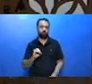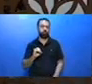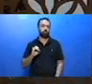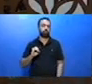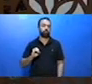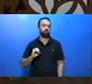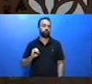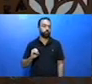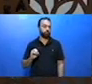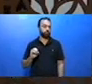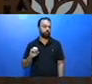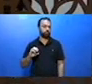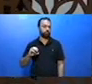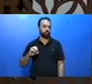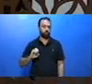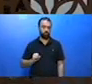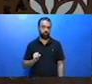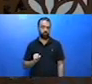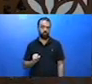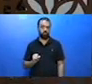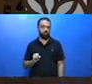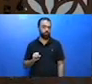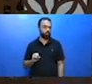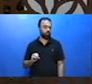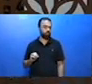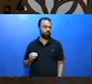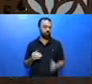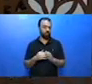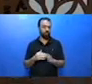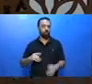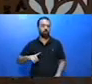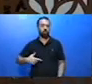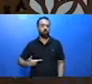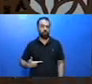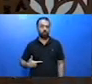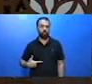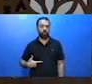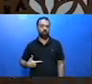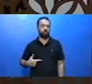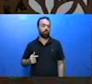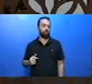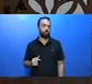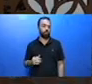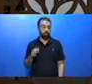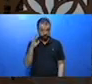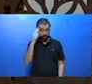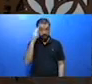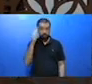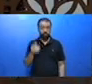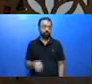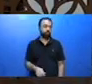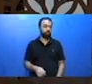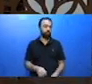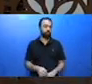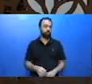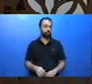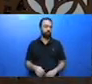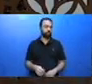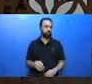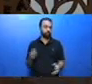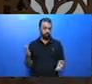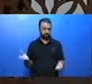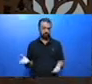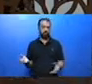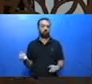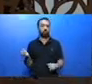E depois o número 8. E depois o número 7. Então, pessoal, essa é a